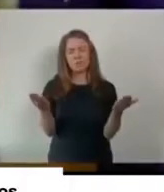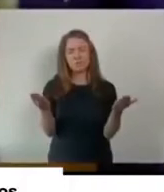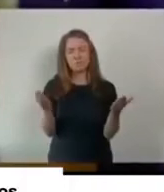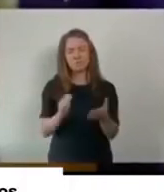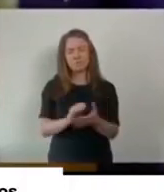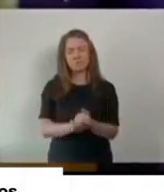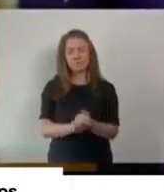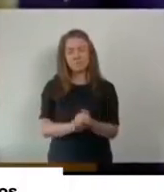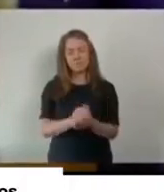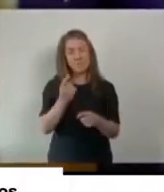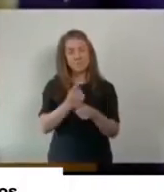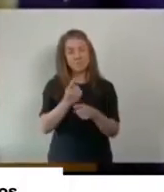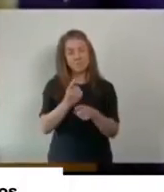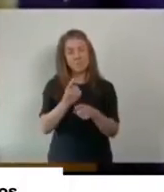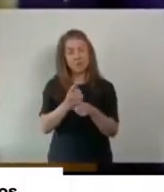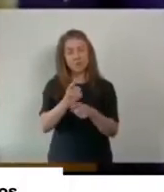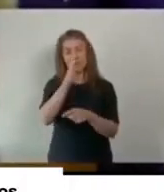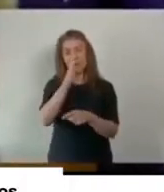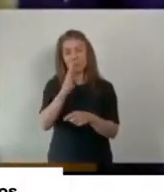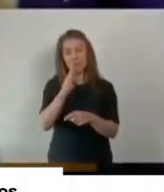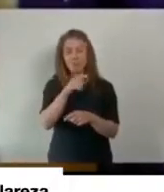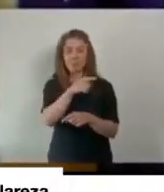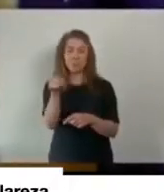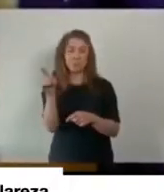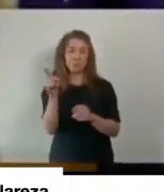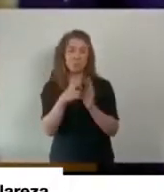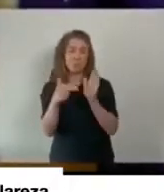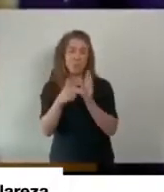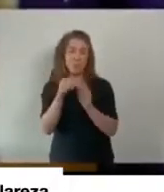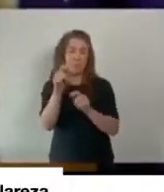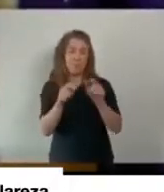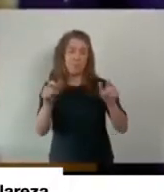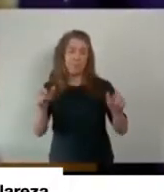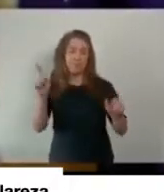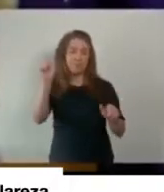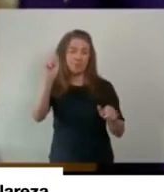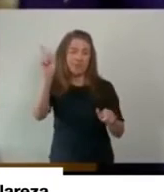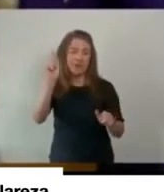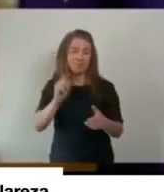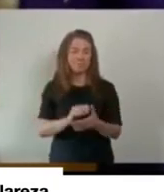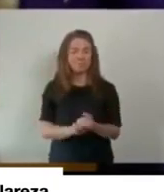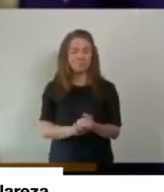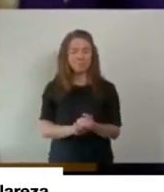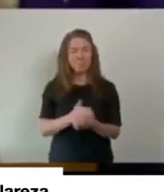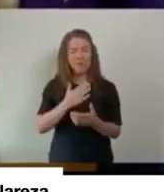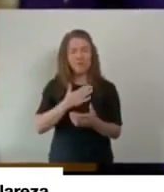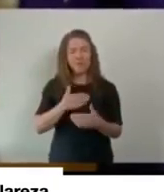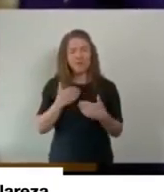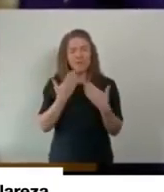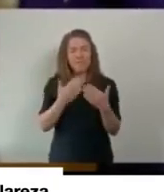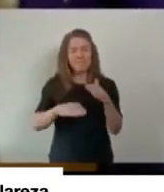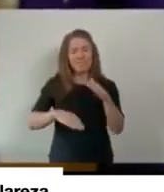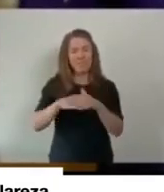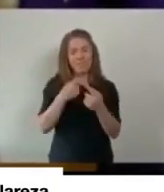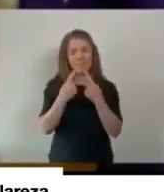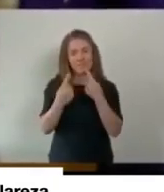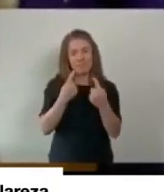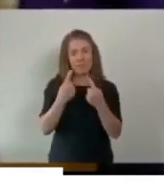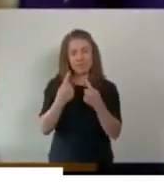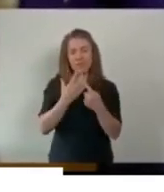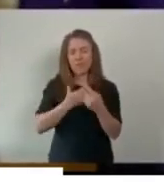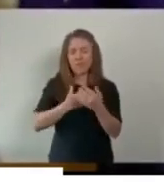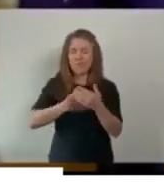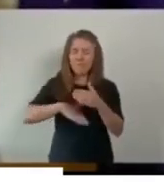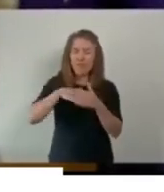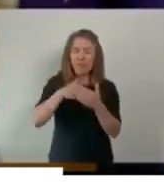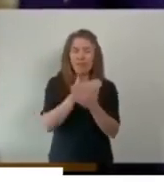Eu estou falando diretamente com todos os novos de hoje para dar tanto certeza e claridade como